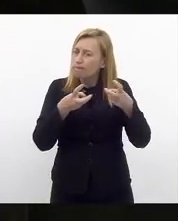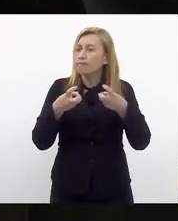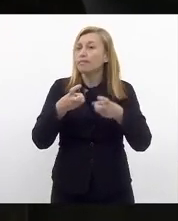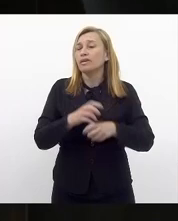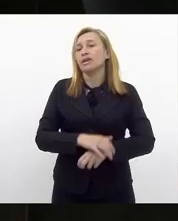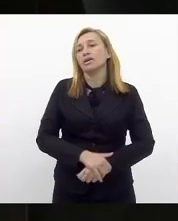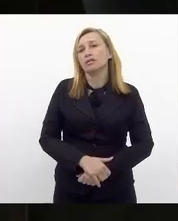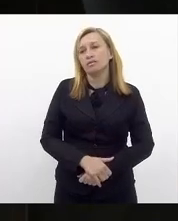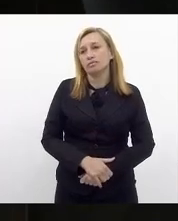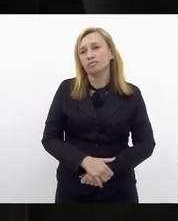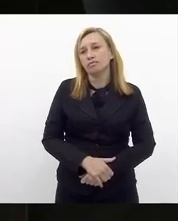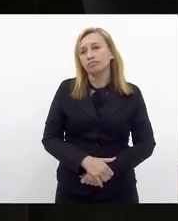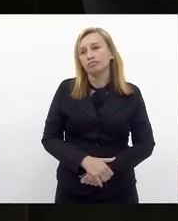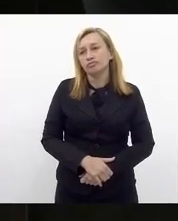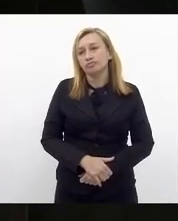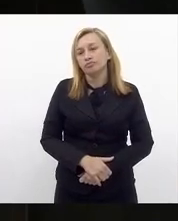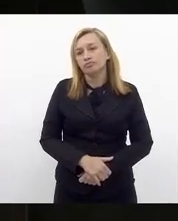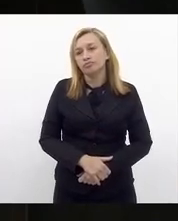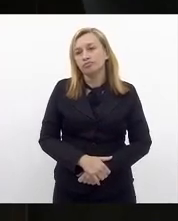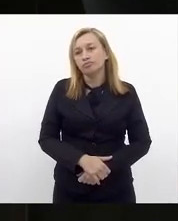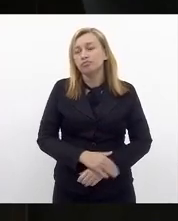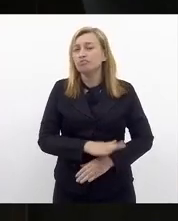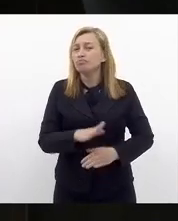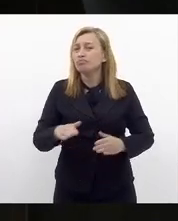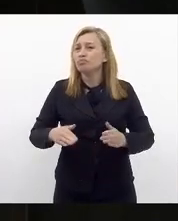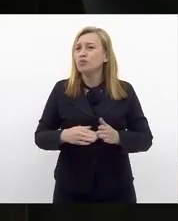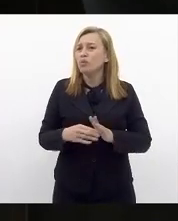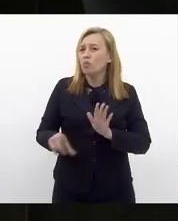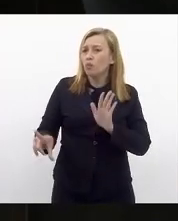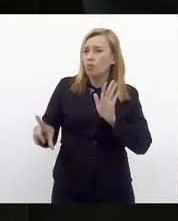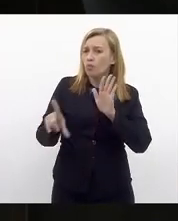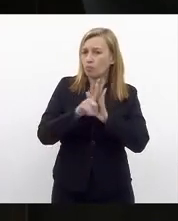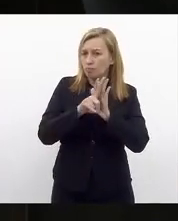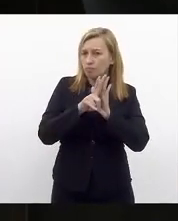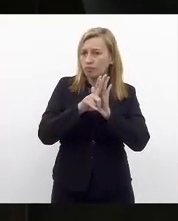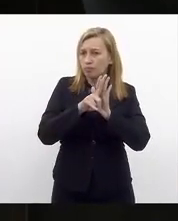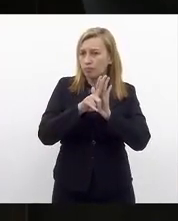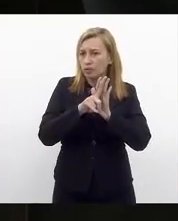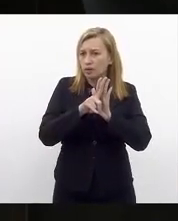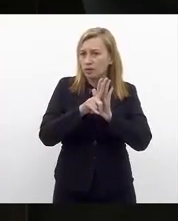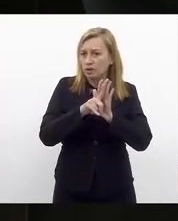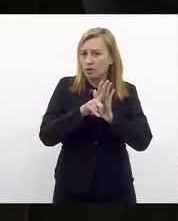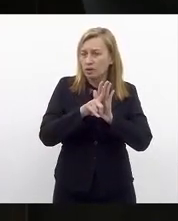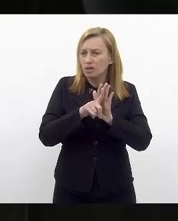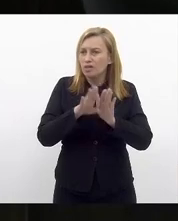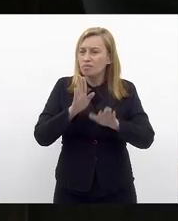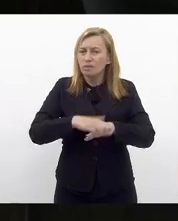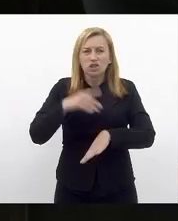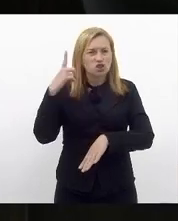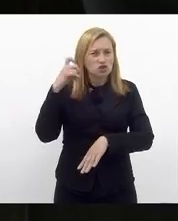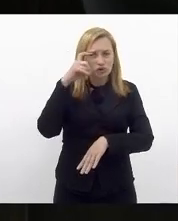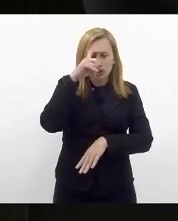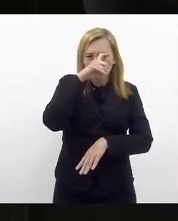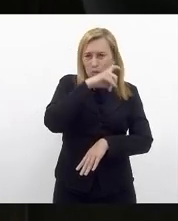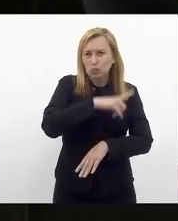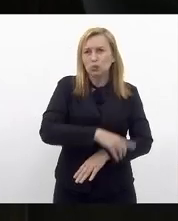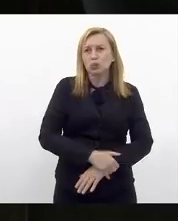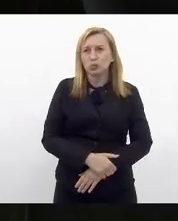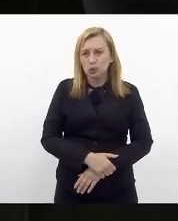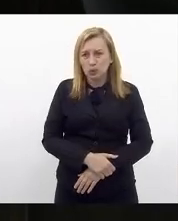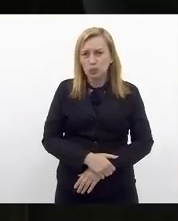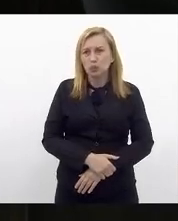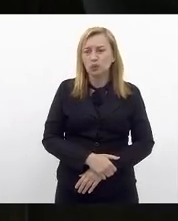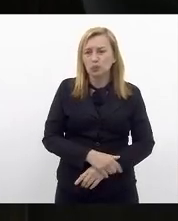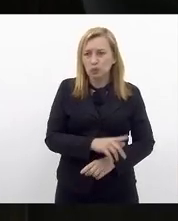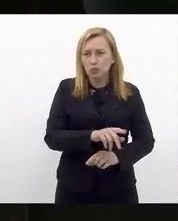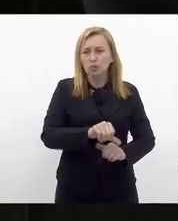quê de todas as legislações é a mais difícil é a